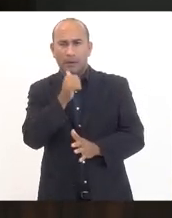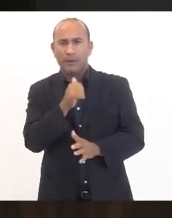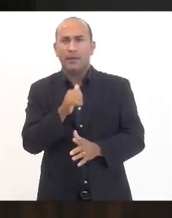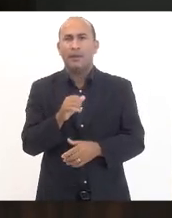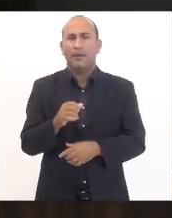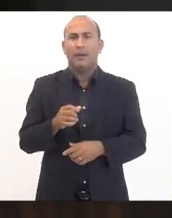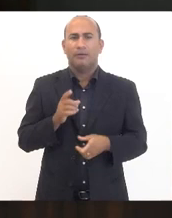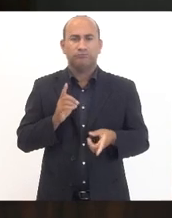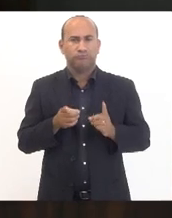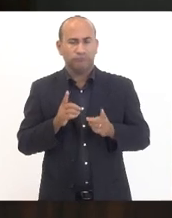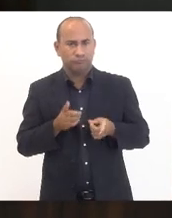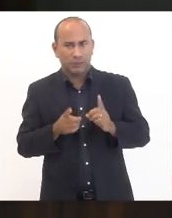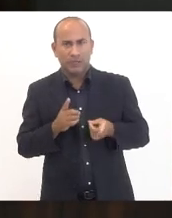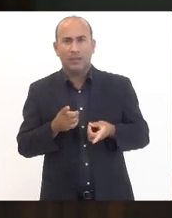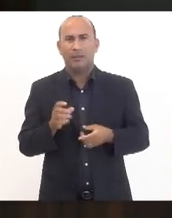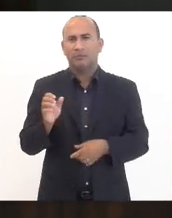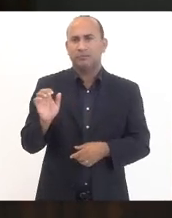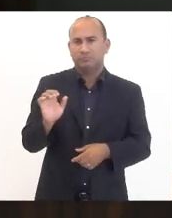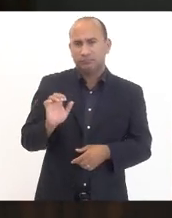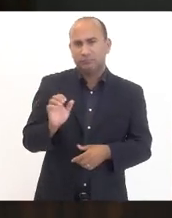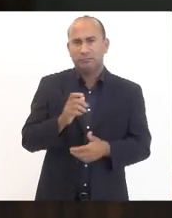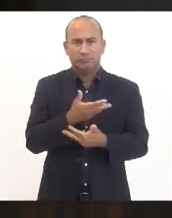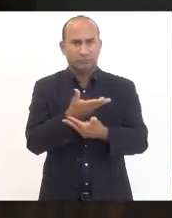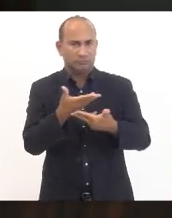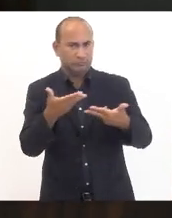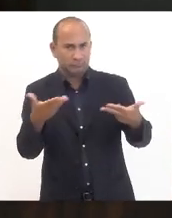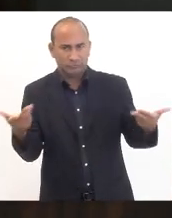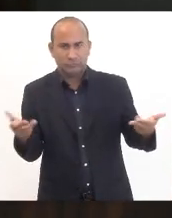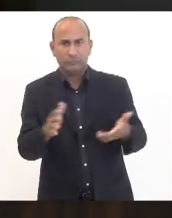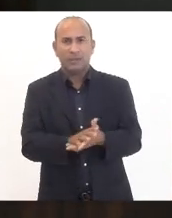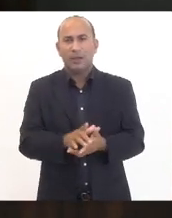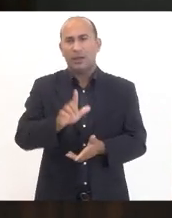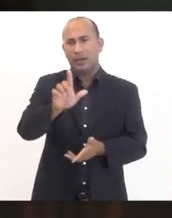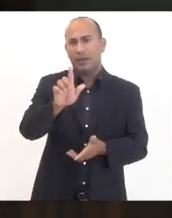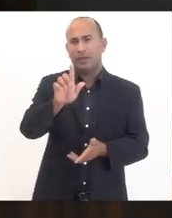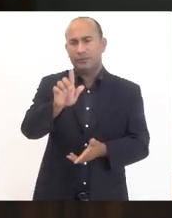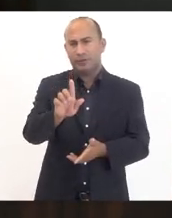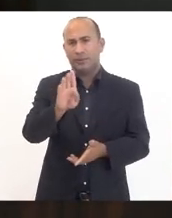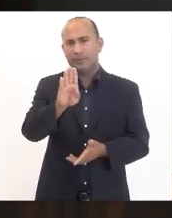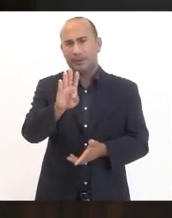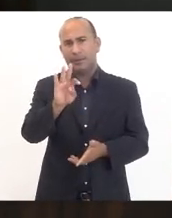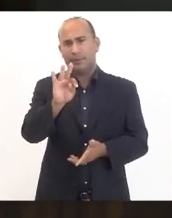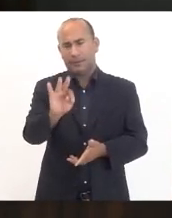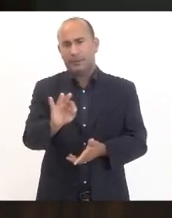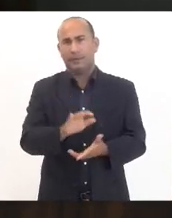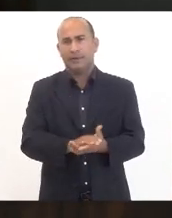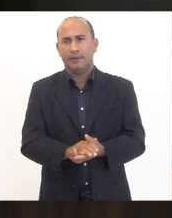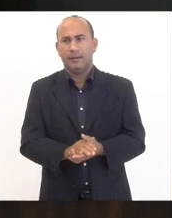travestis, transexuais e intersexuais, LGBTIs, Rio Sem